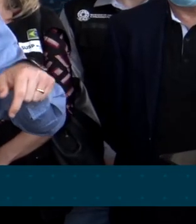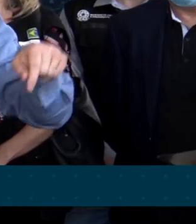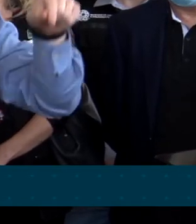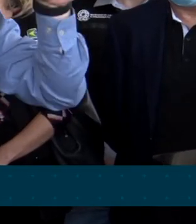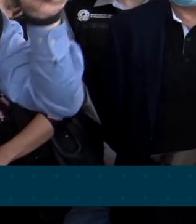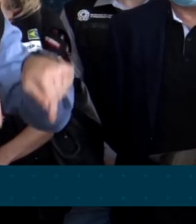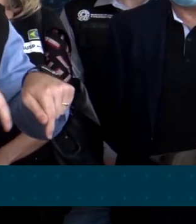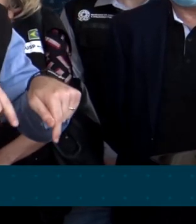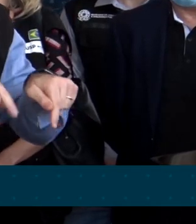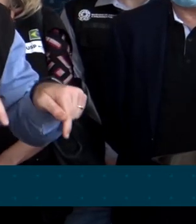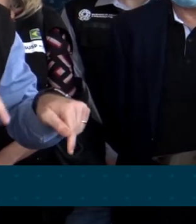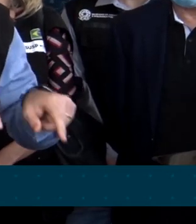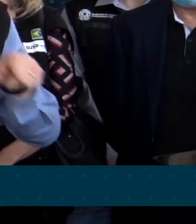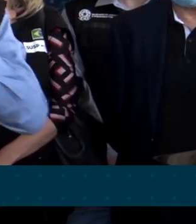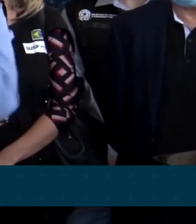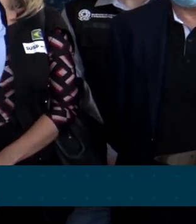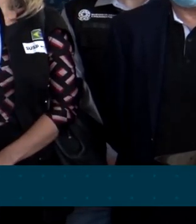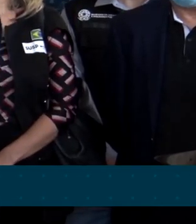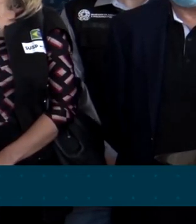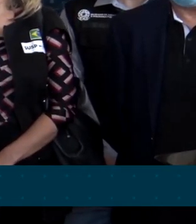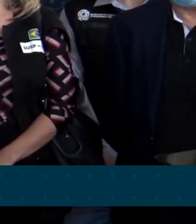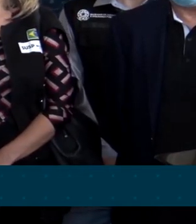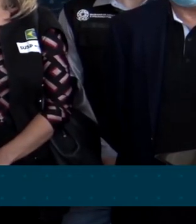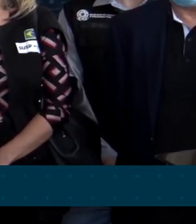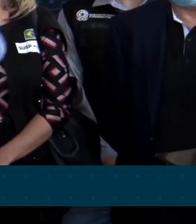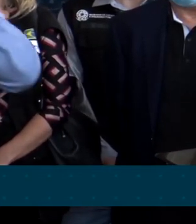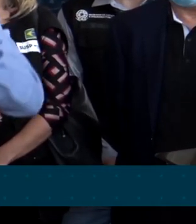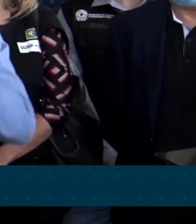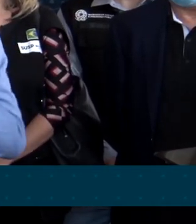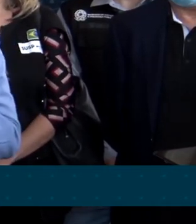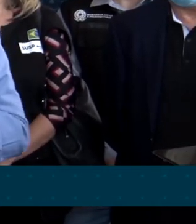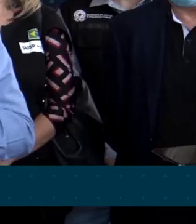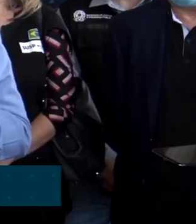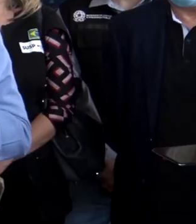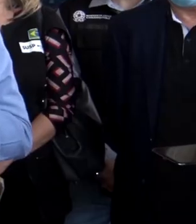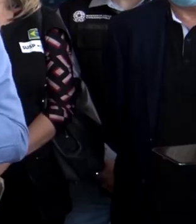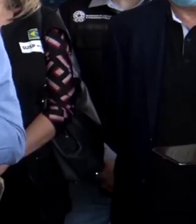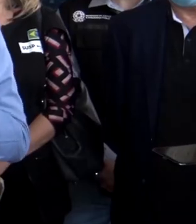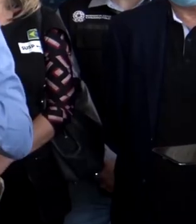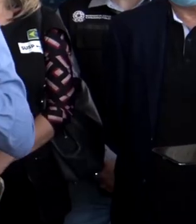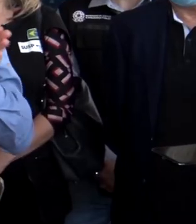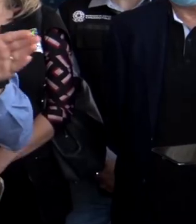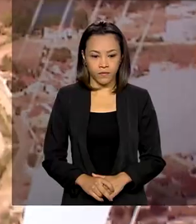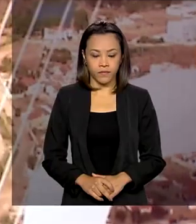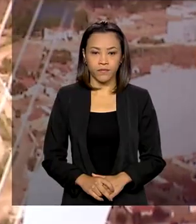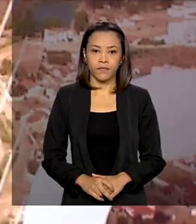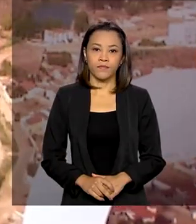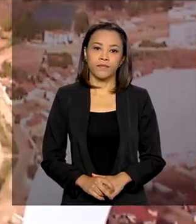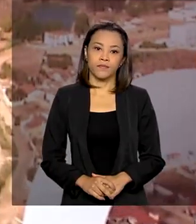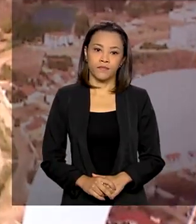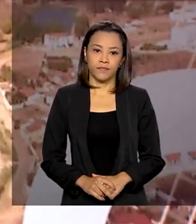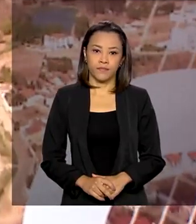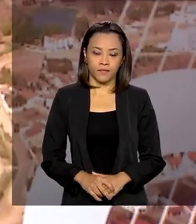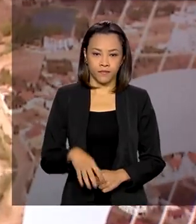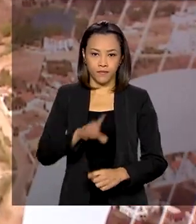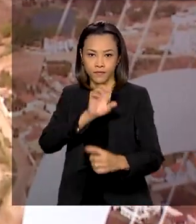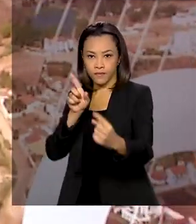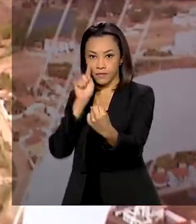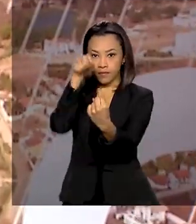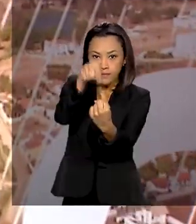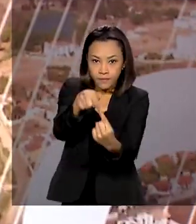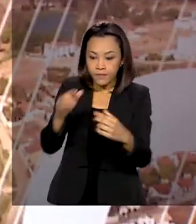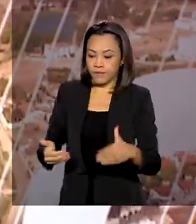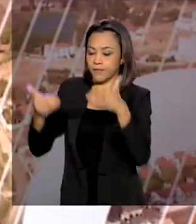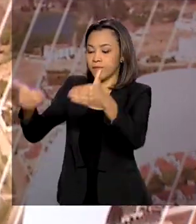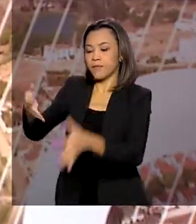organizações criminosas de dentro dos presídios com aqueles seus integrantes que estão fora a meta do Ministério